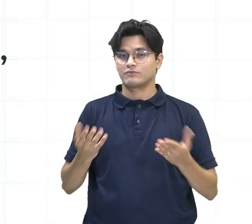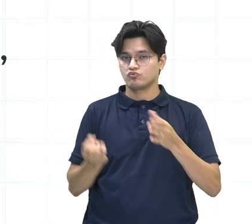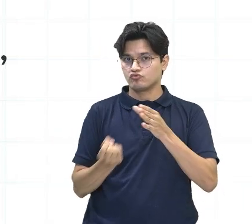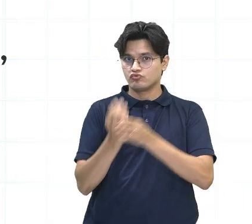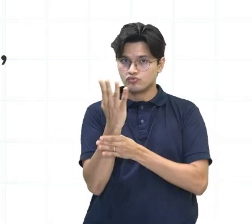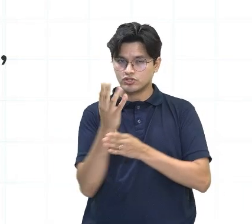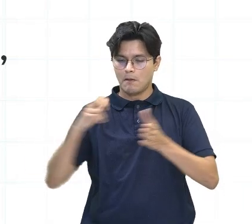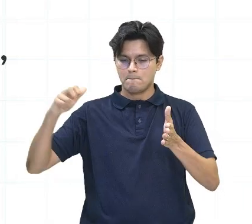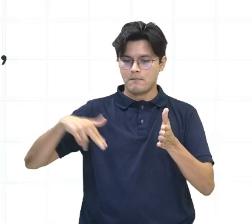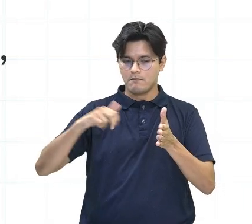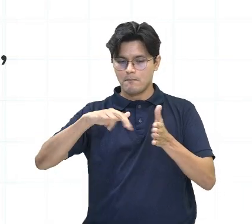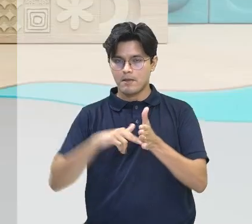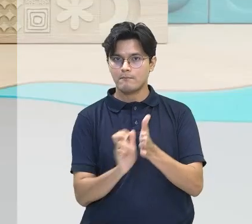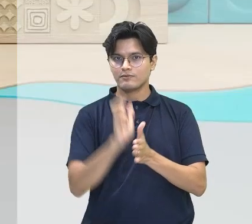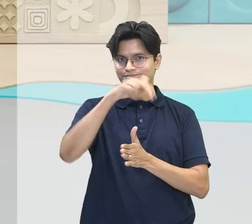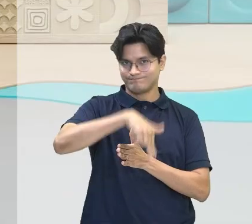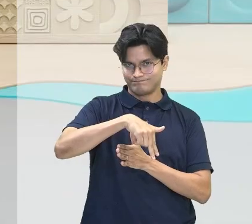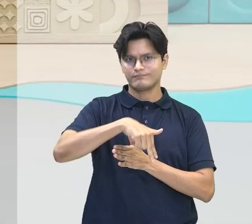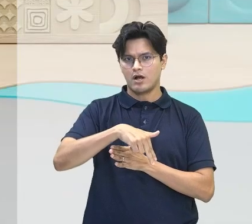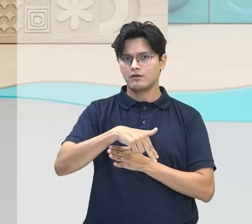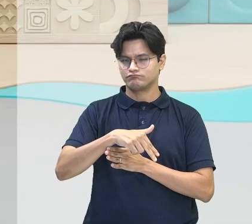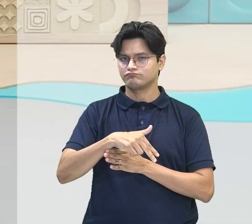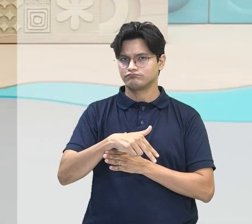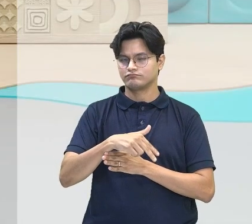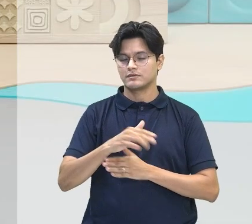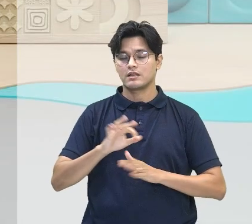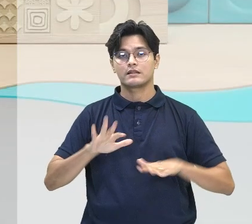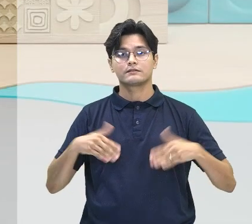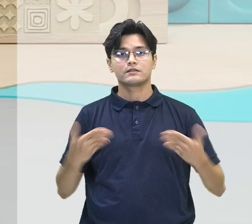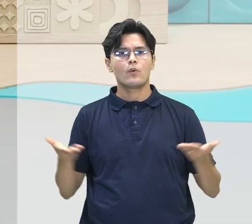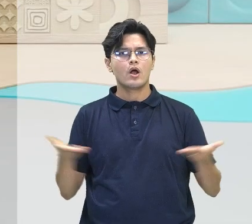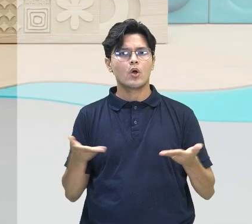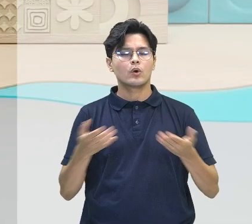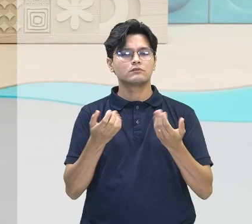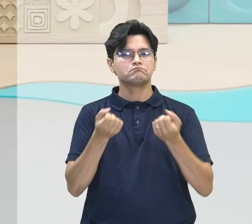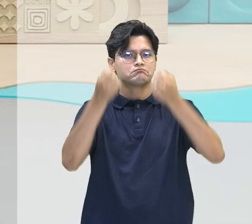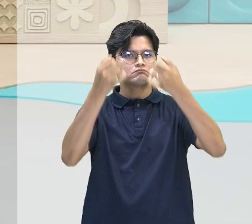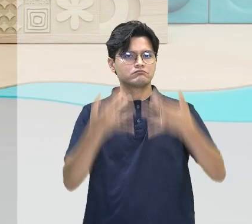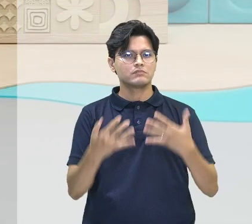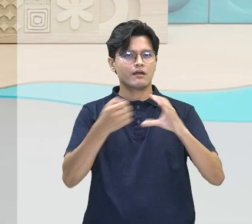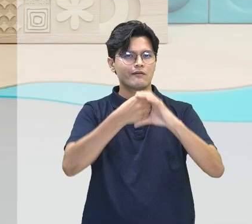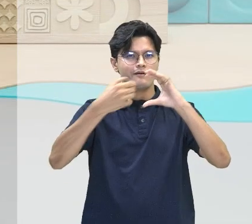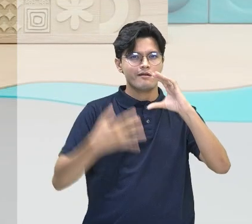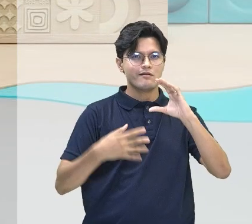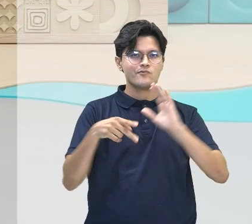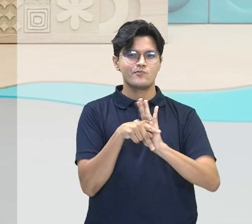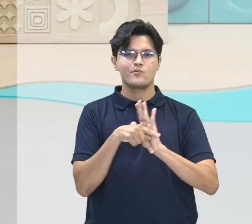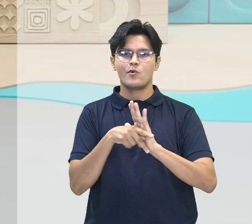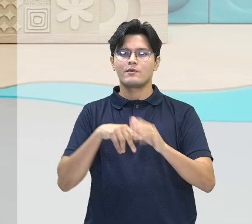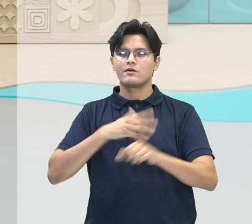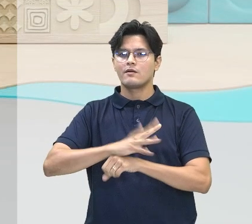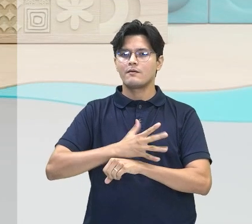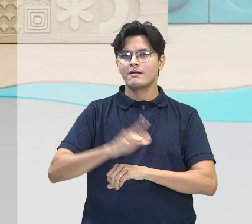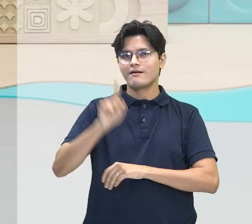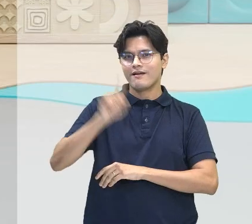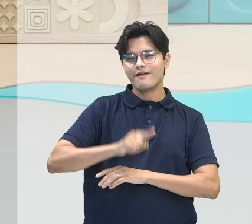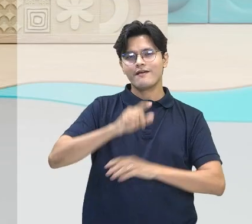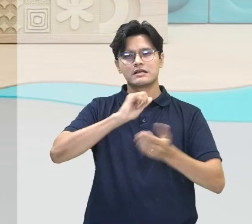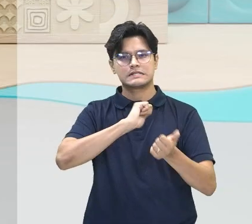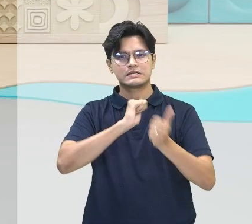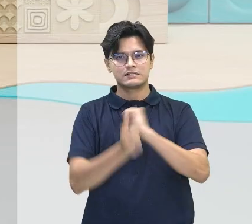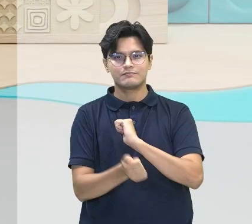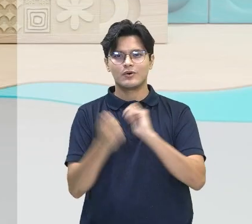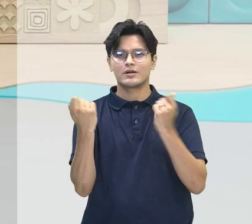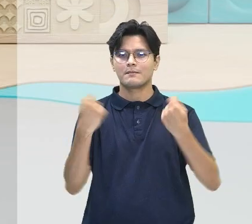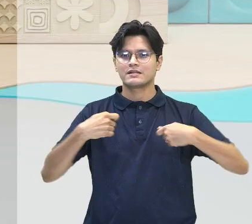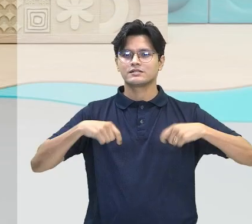nós conhecemos, ok? Bom, agora falando sobre as características dessa modalidade, nós vamos ver que é um esporte que vai exigir